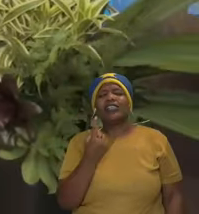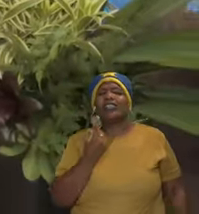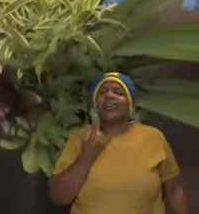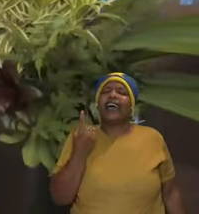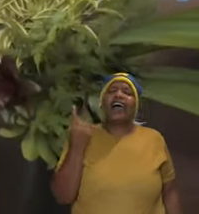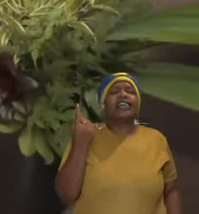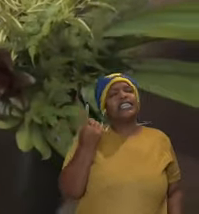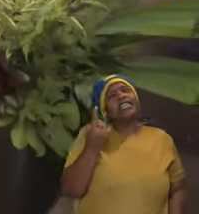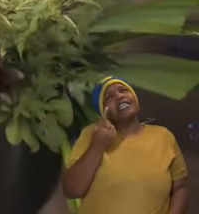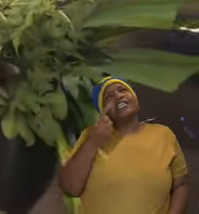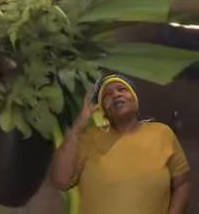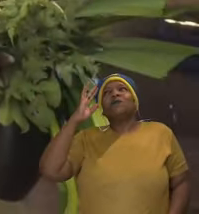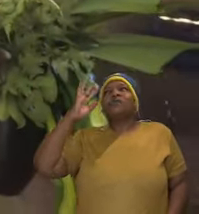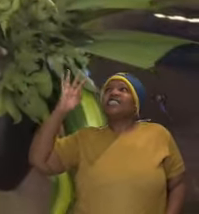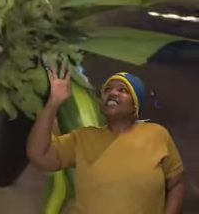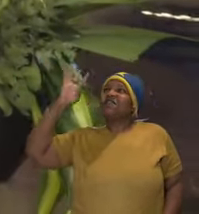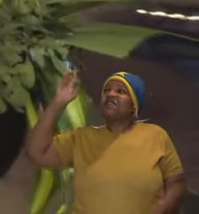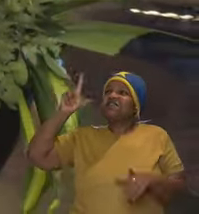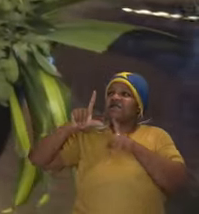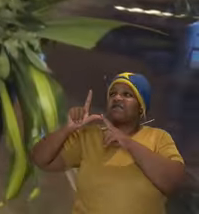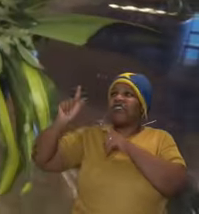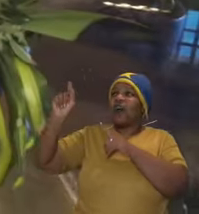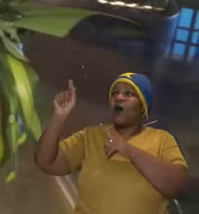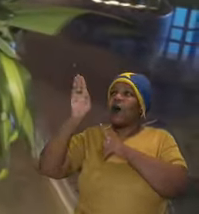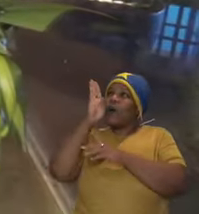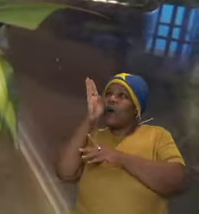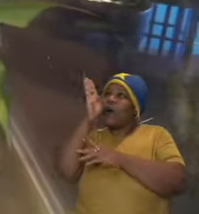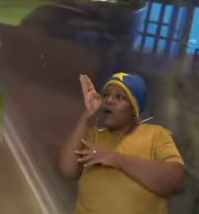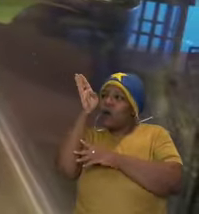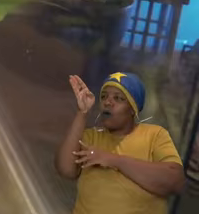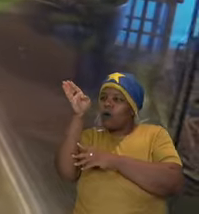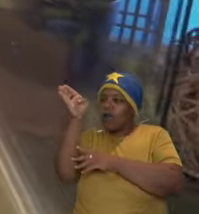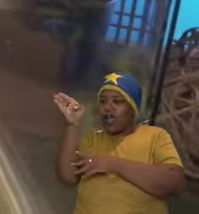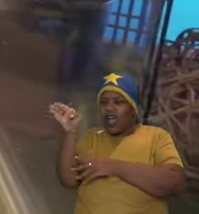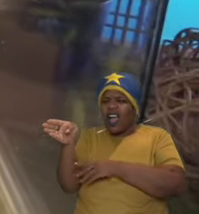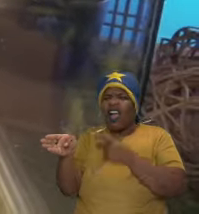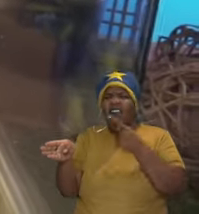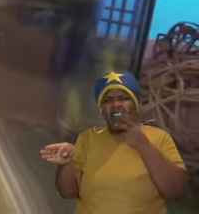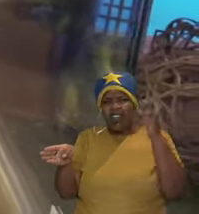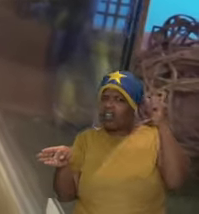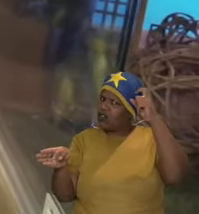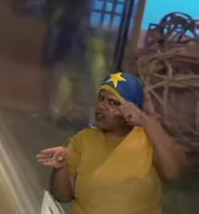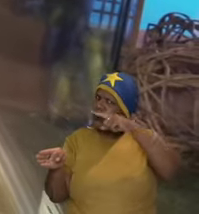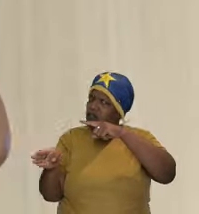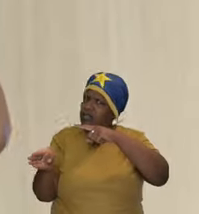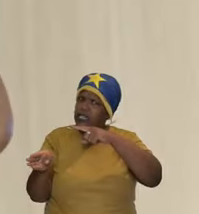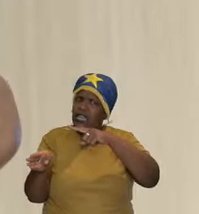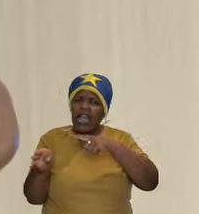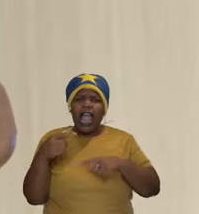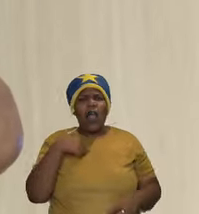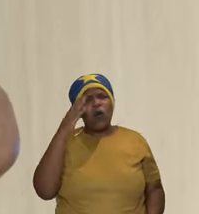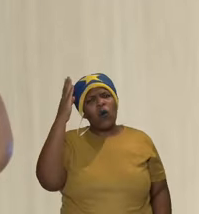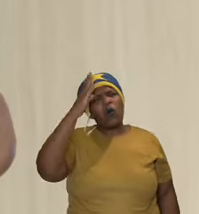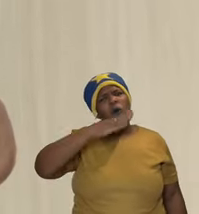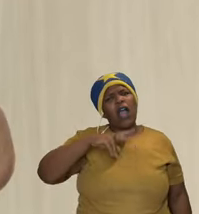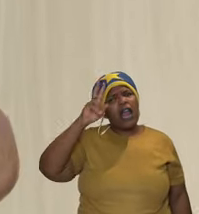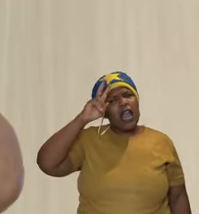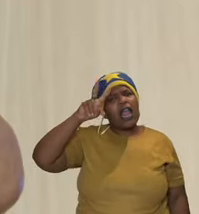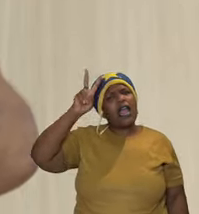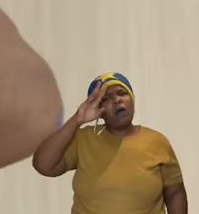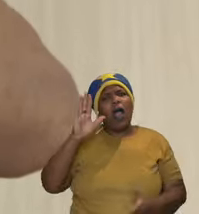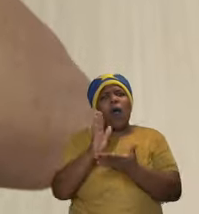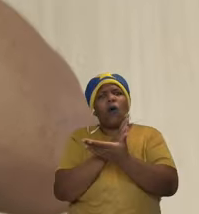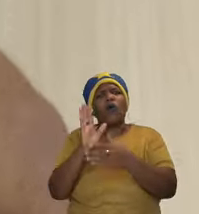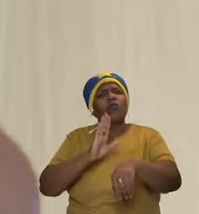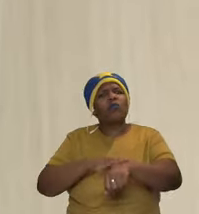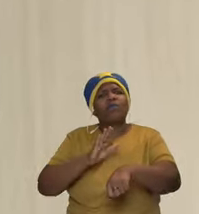E os pensamentos se vão em uma só direção. Falar disso é difícil, de um jeito delinquente. Às vezes lembro alguns